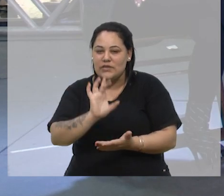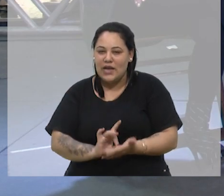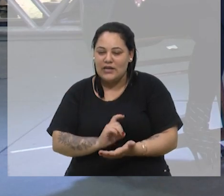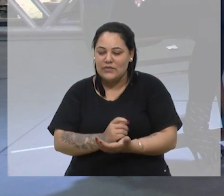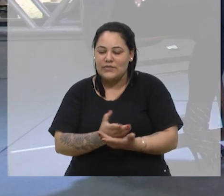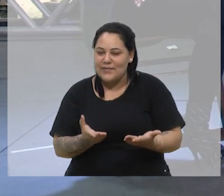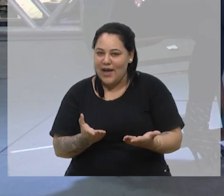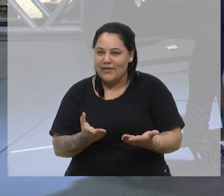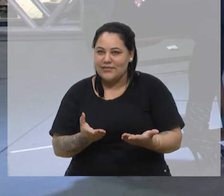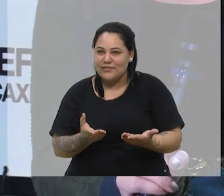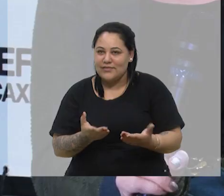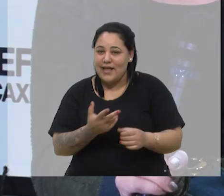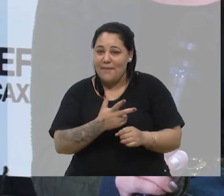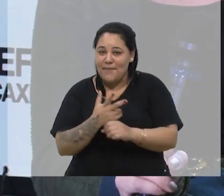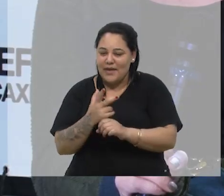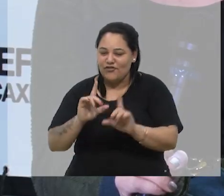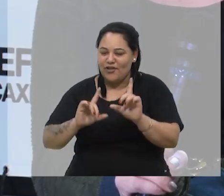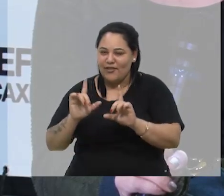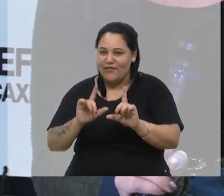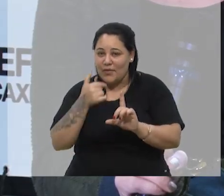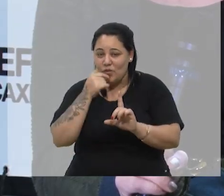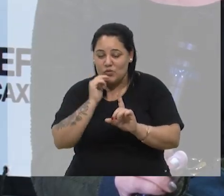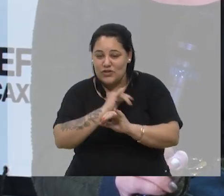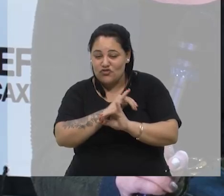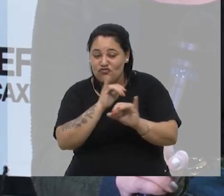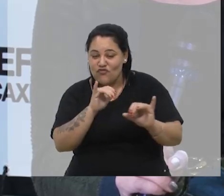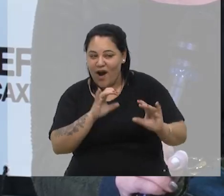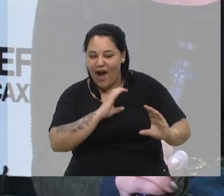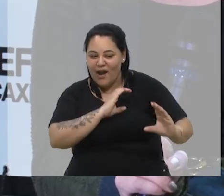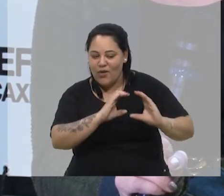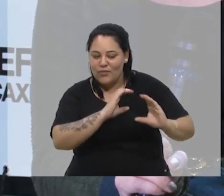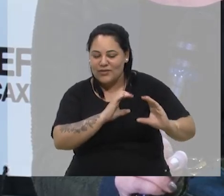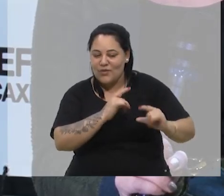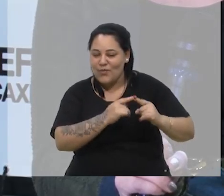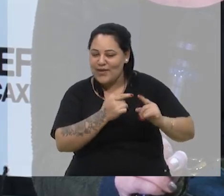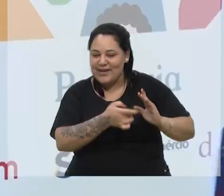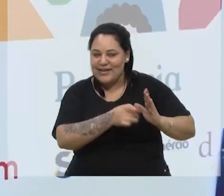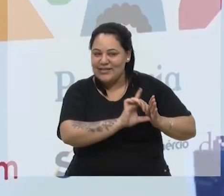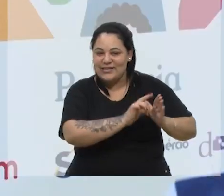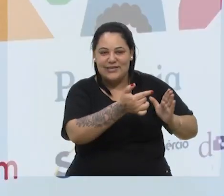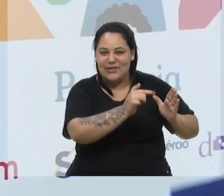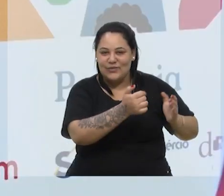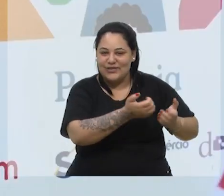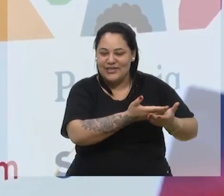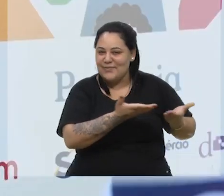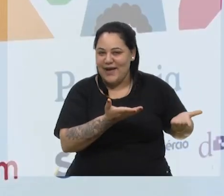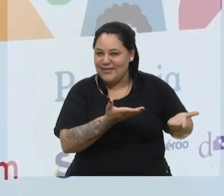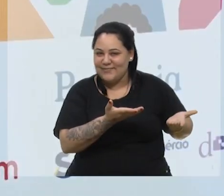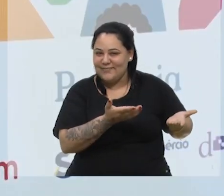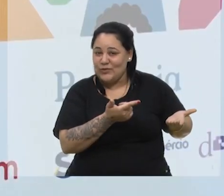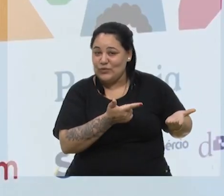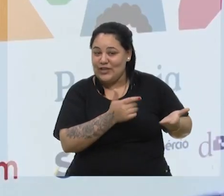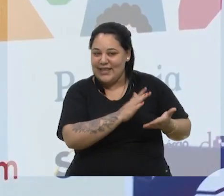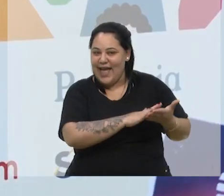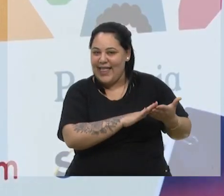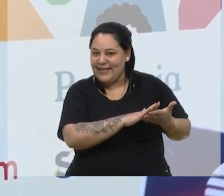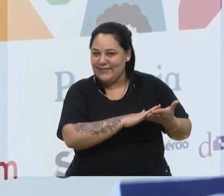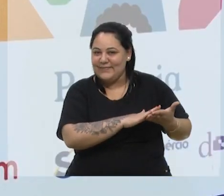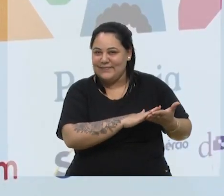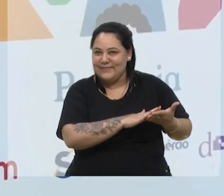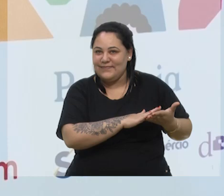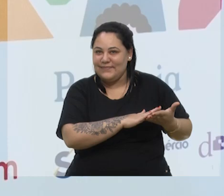Os pescadores puxam. E ele termina assim, que a única coisa estranha